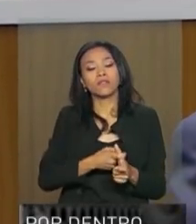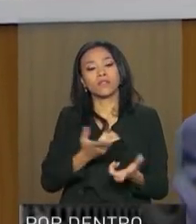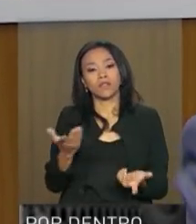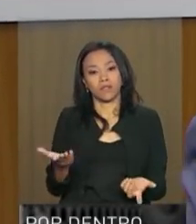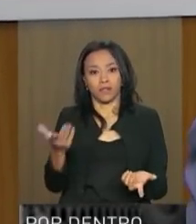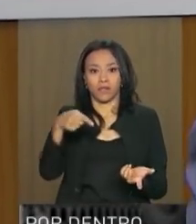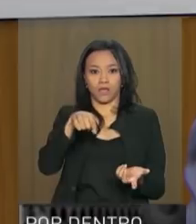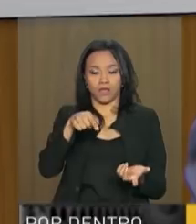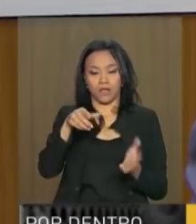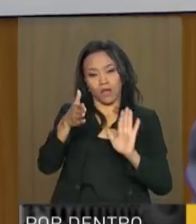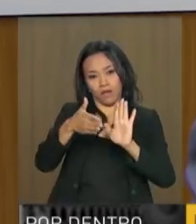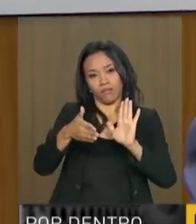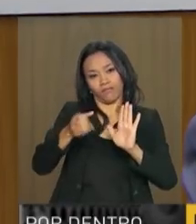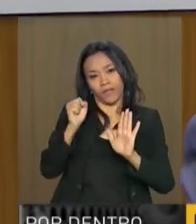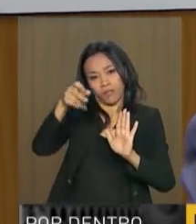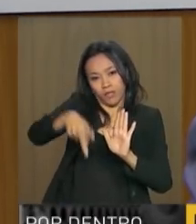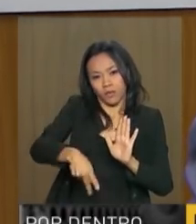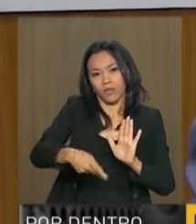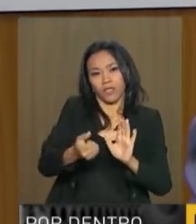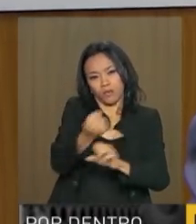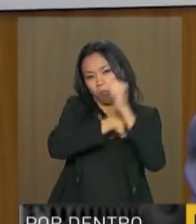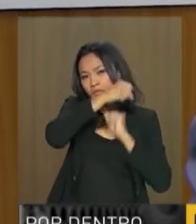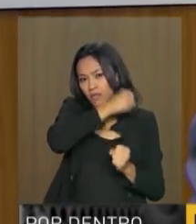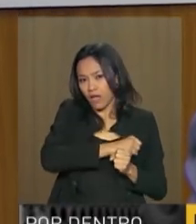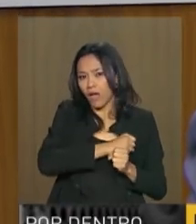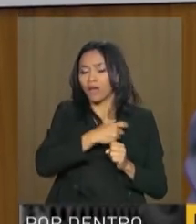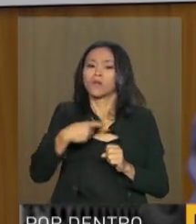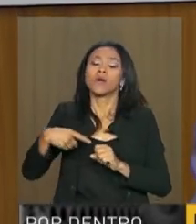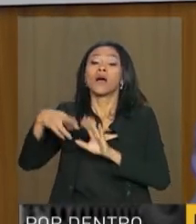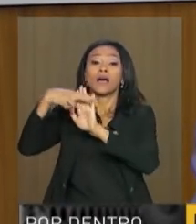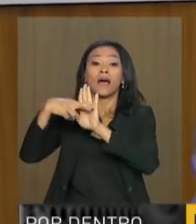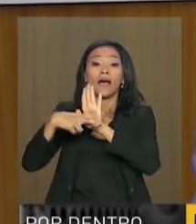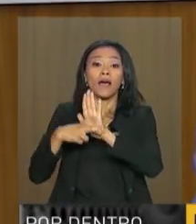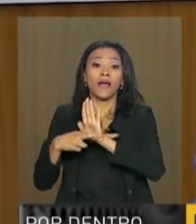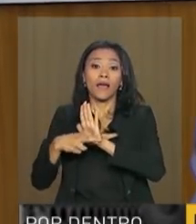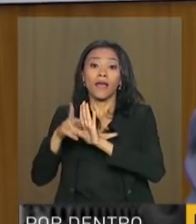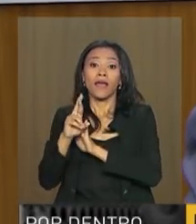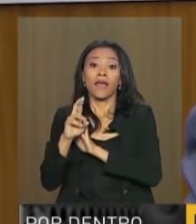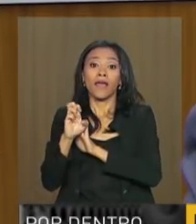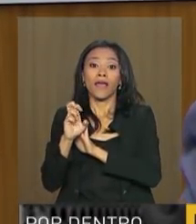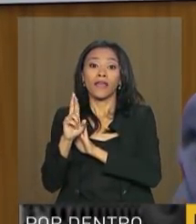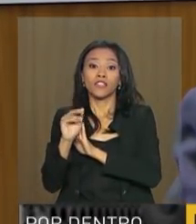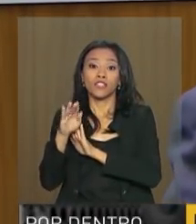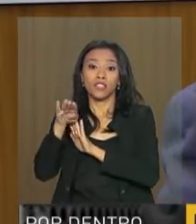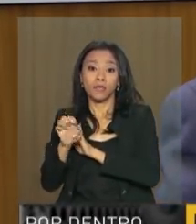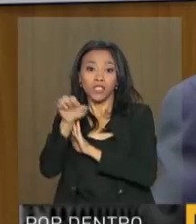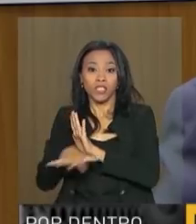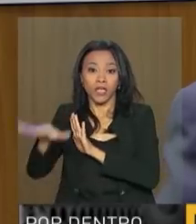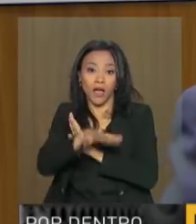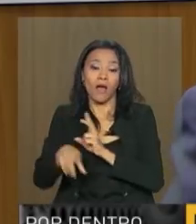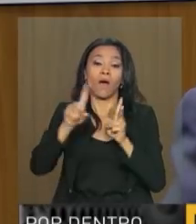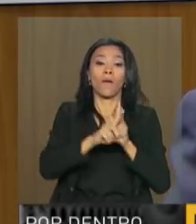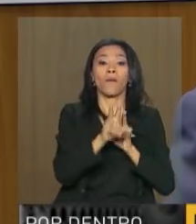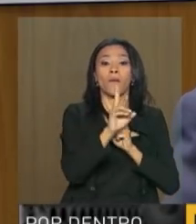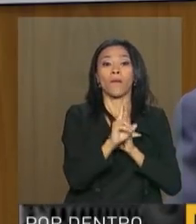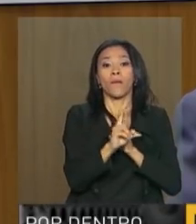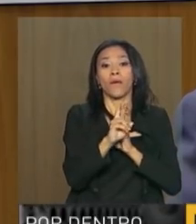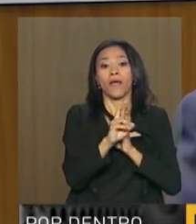passado, considerando tanto o regime geral de Previdência Social quanto o regime próprio, né, de servidores, somou um